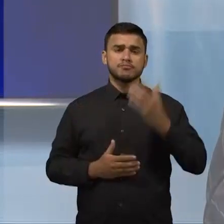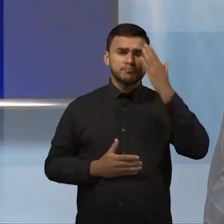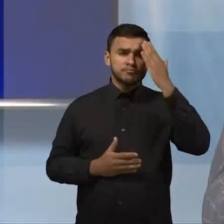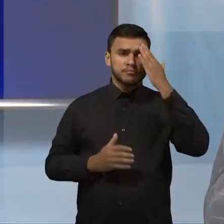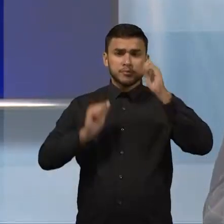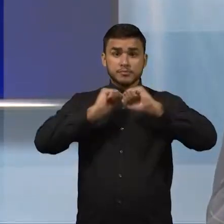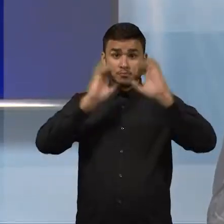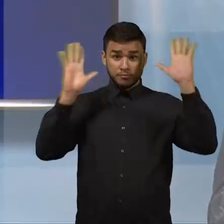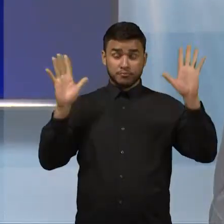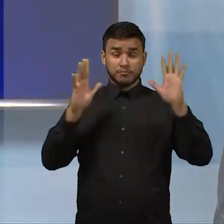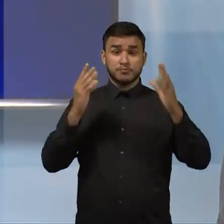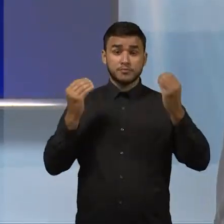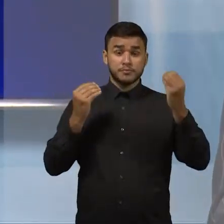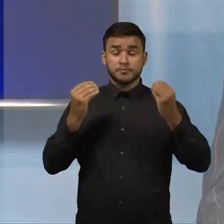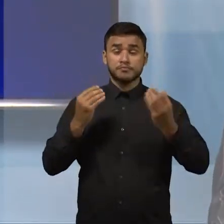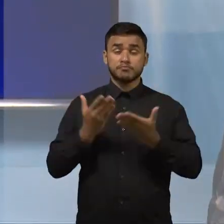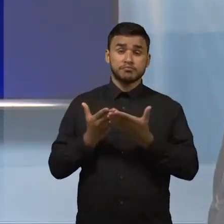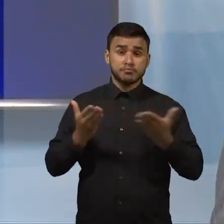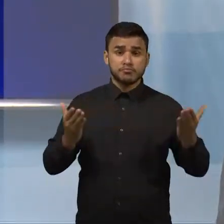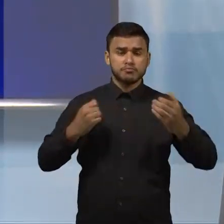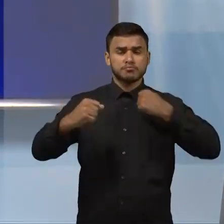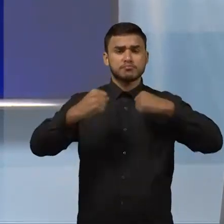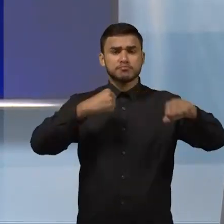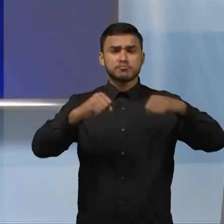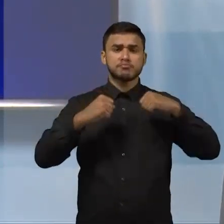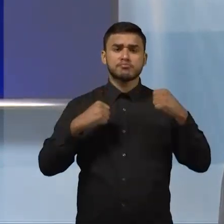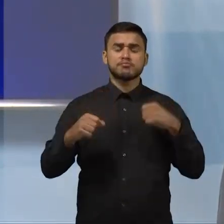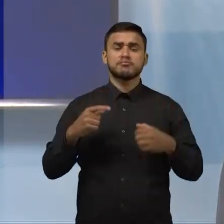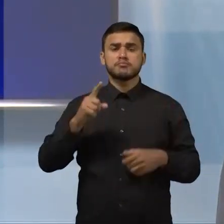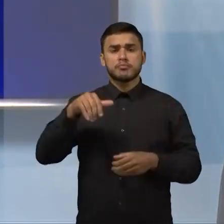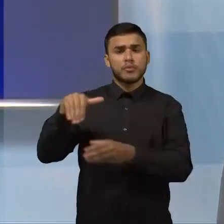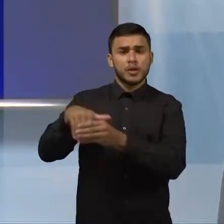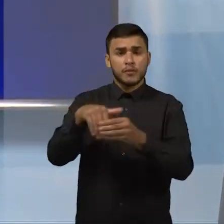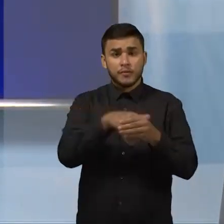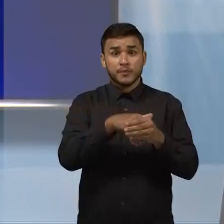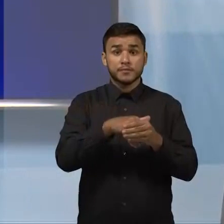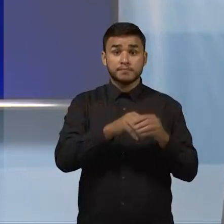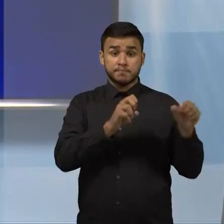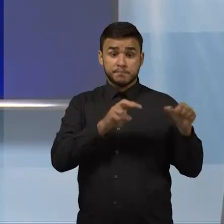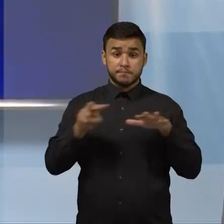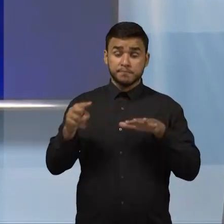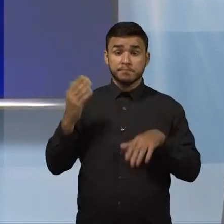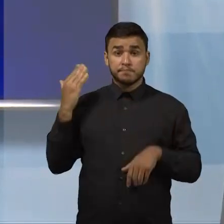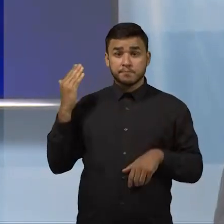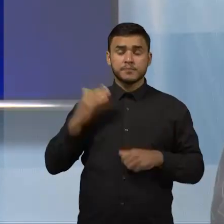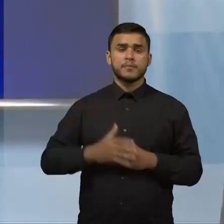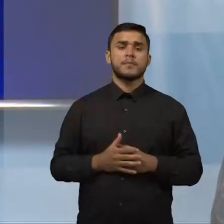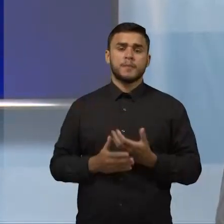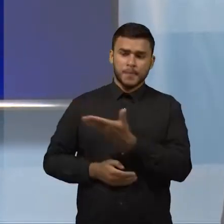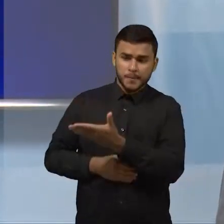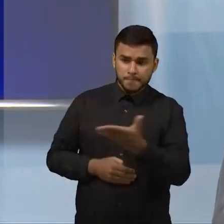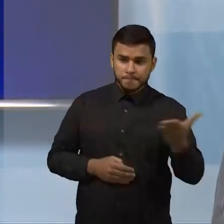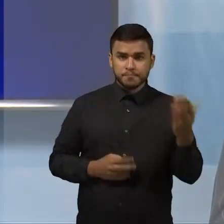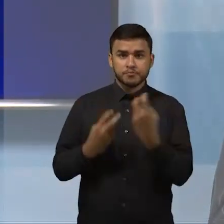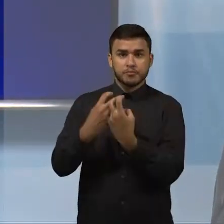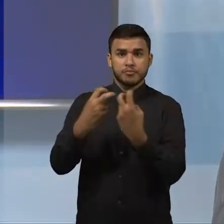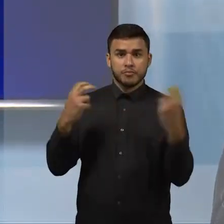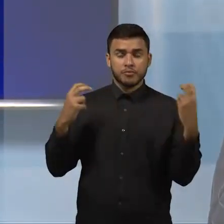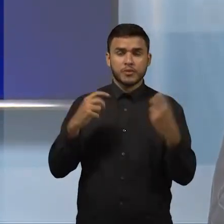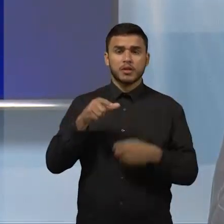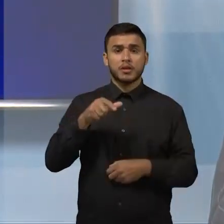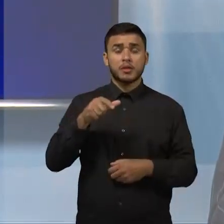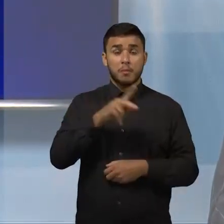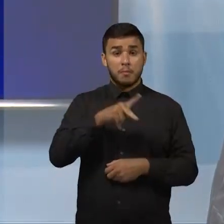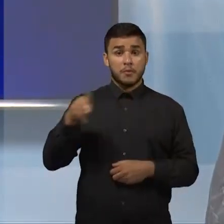sobretudo, a esclarecer, sobretudo, qual o resultado prático dessa votação da semana que passou, nós temos aqui 3 professores,